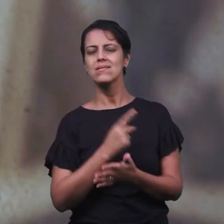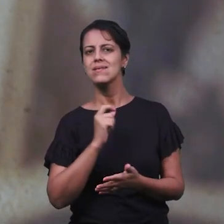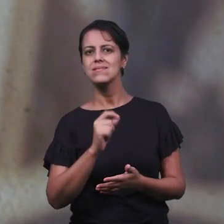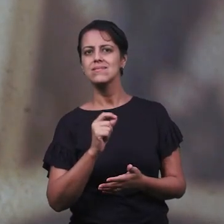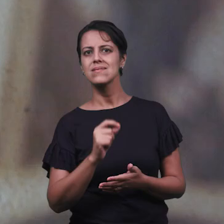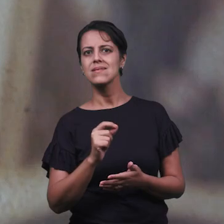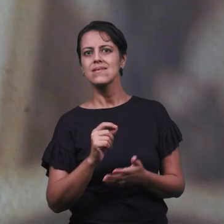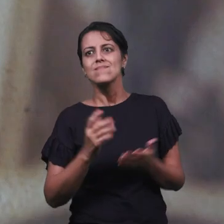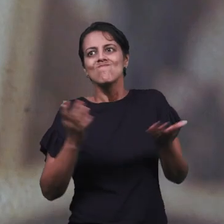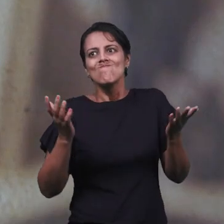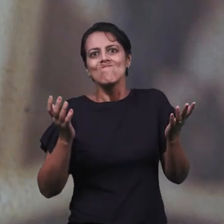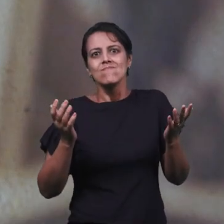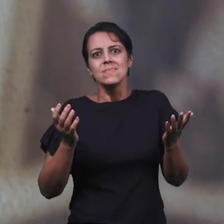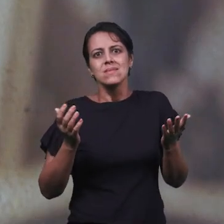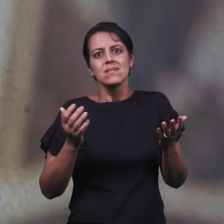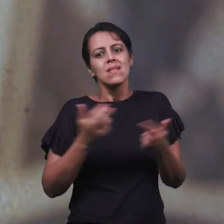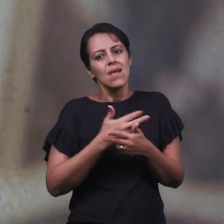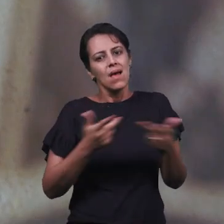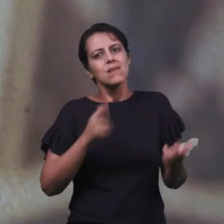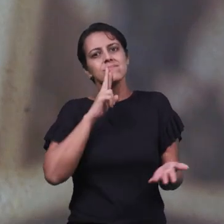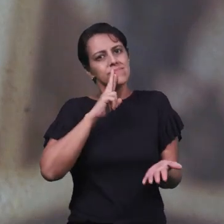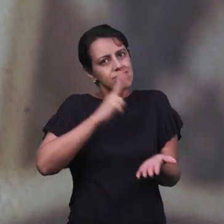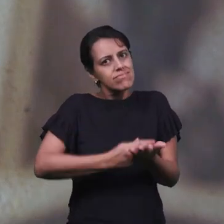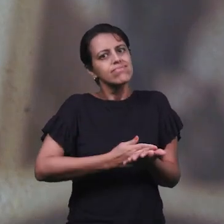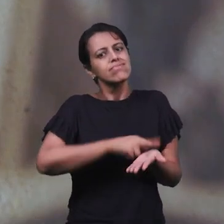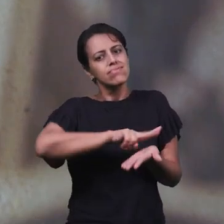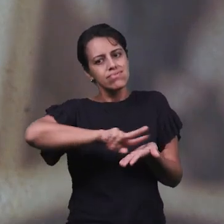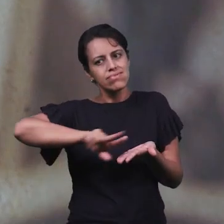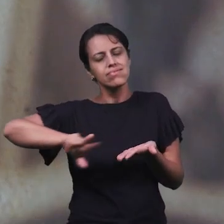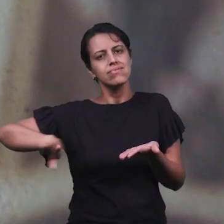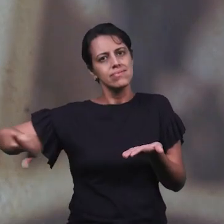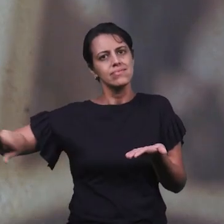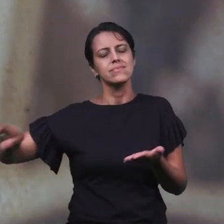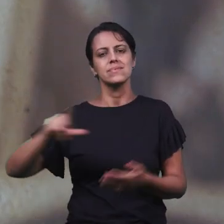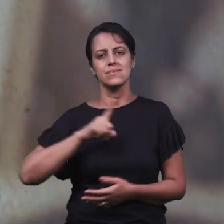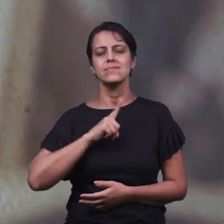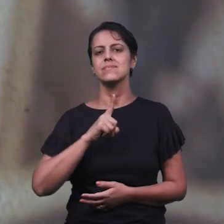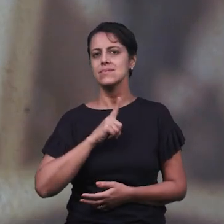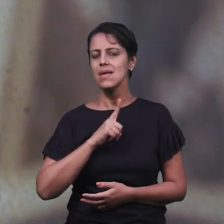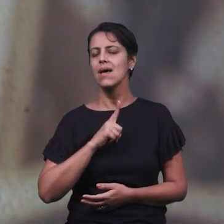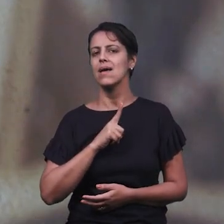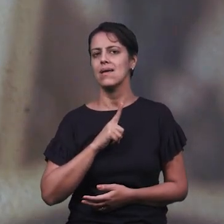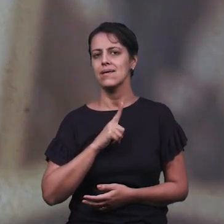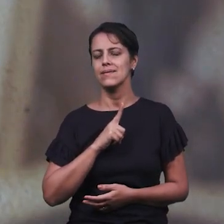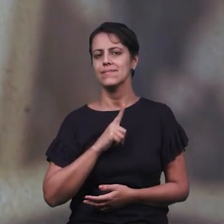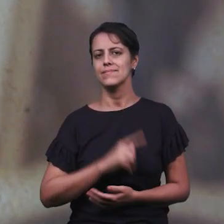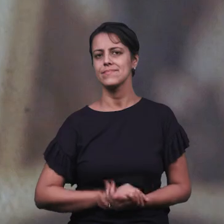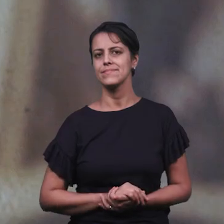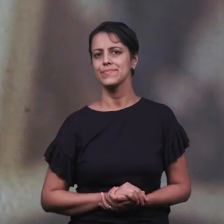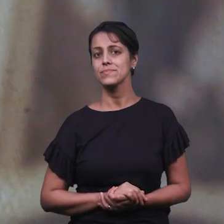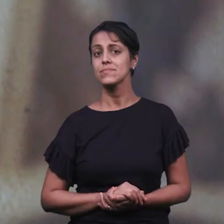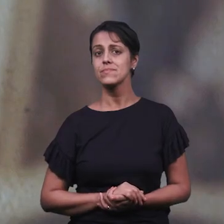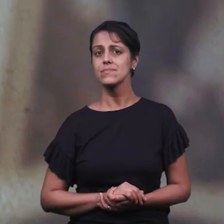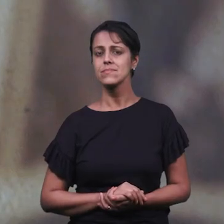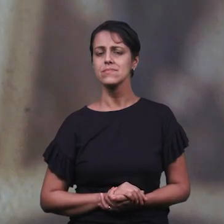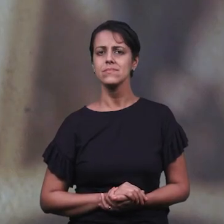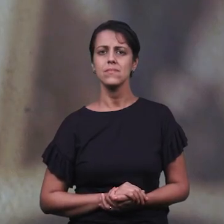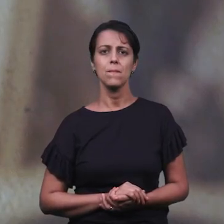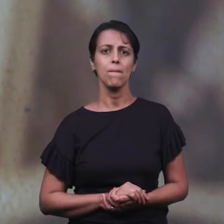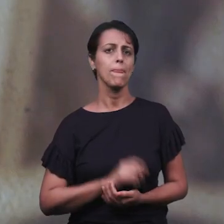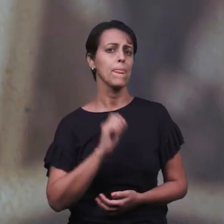ali muitas consequências, né, muitos desdobramentos. E um deles é aquilo que se fala